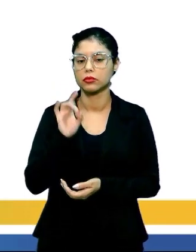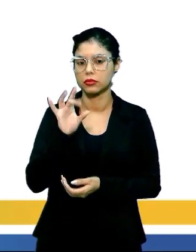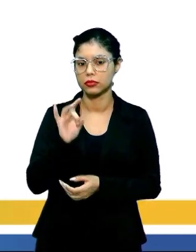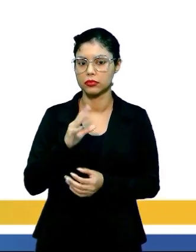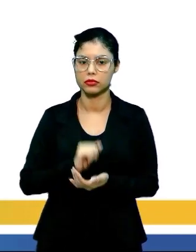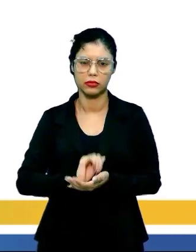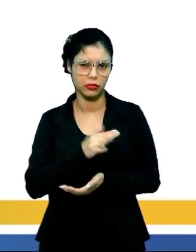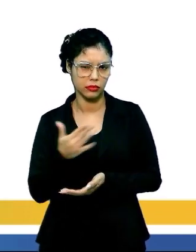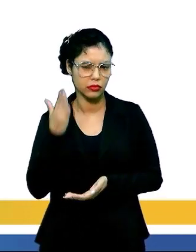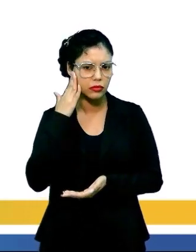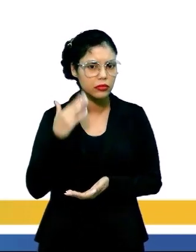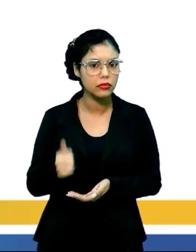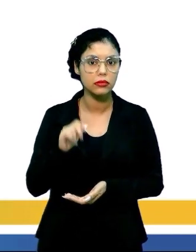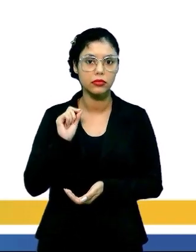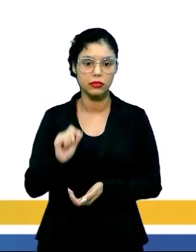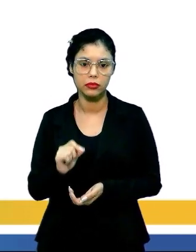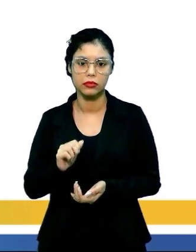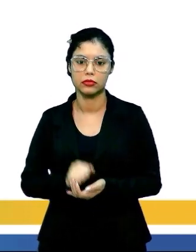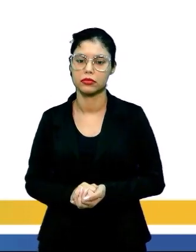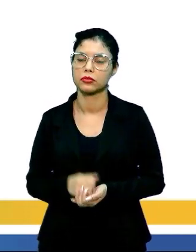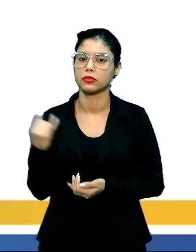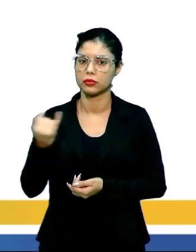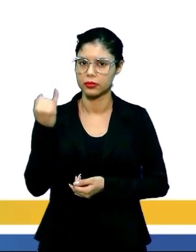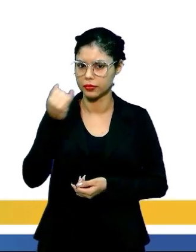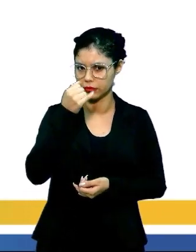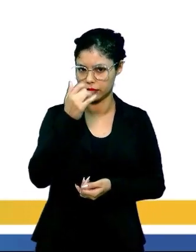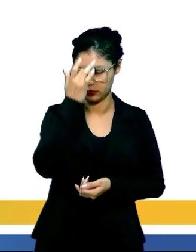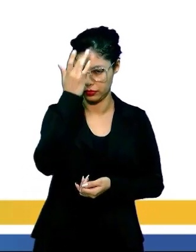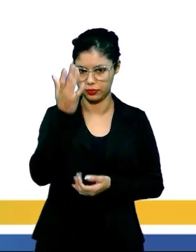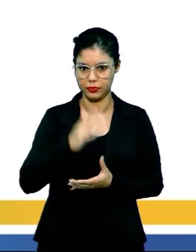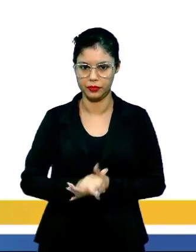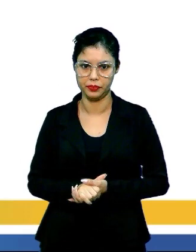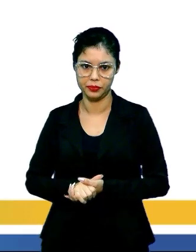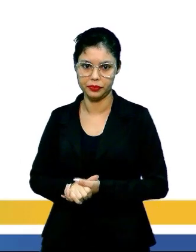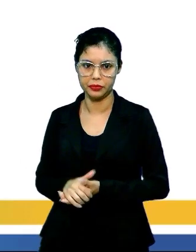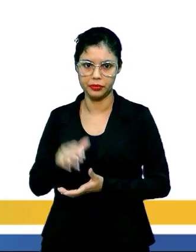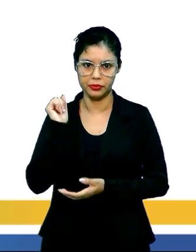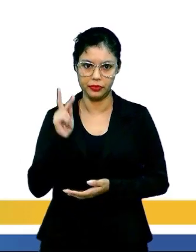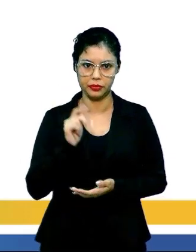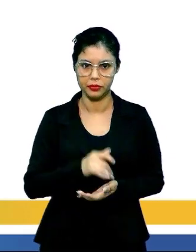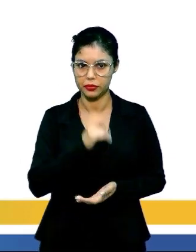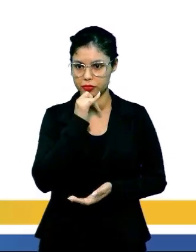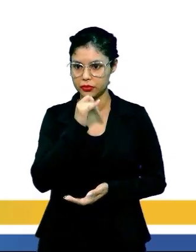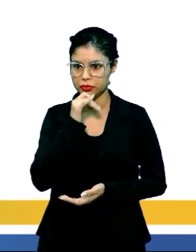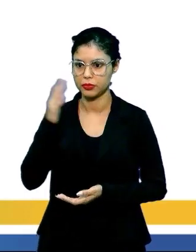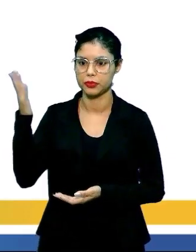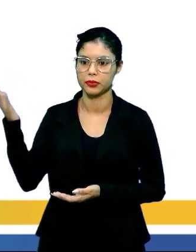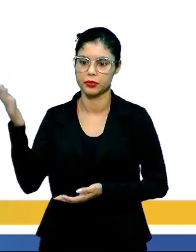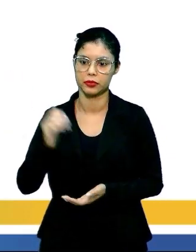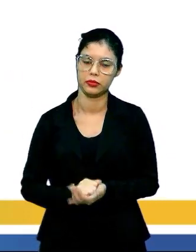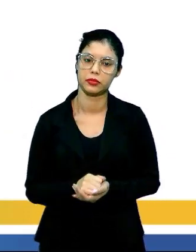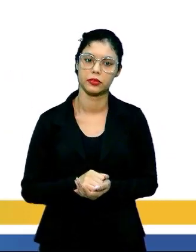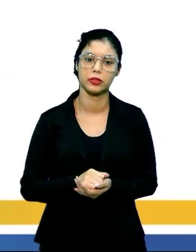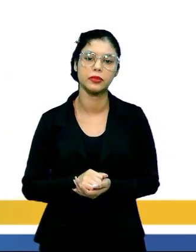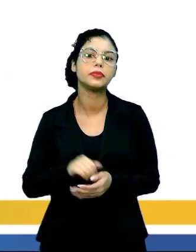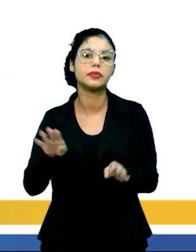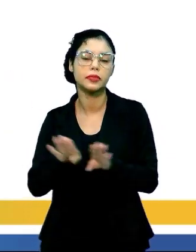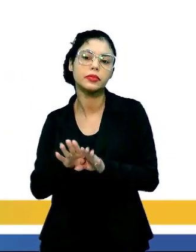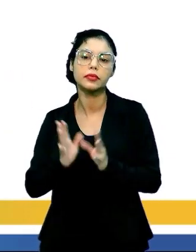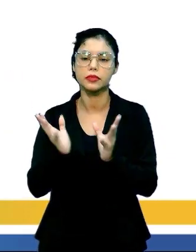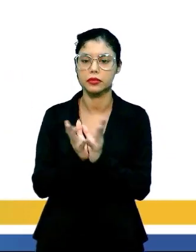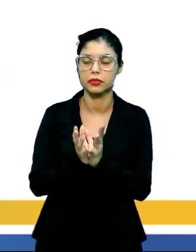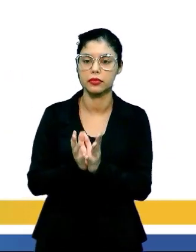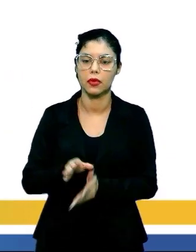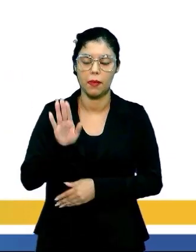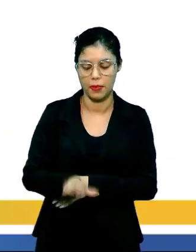ter noção a respeito disso. É muito fácil. Ok? Olha um exemplo aqui, ó. Os jogadores de uma equipe de